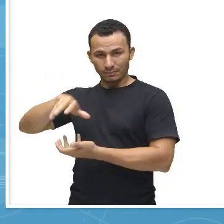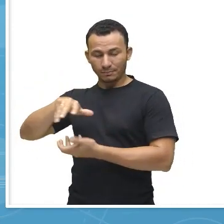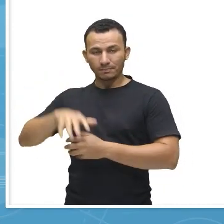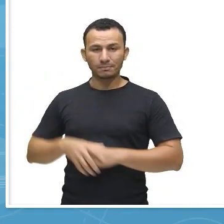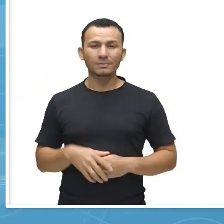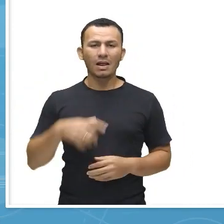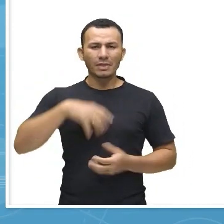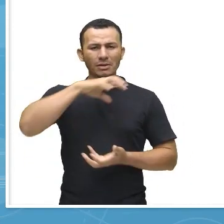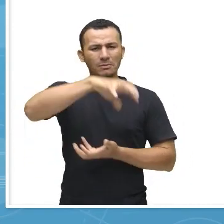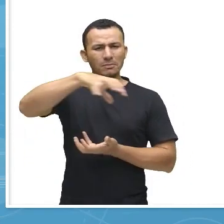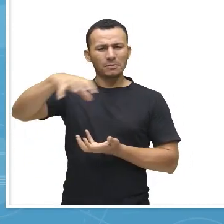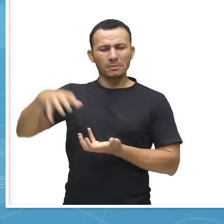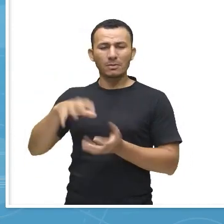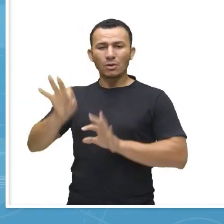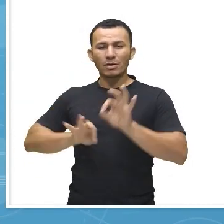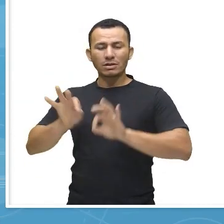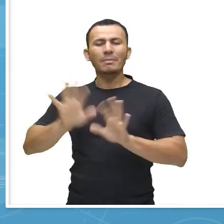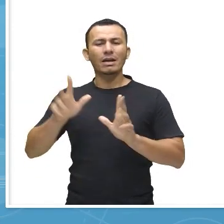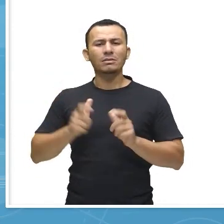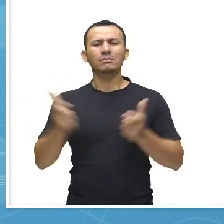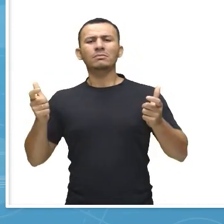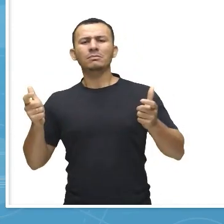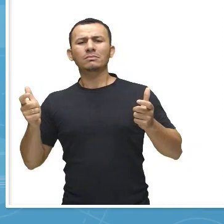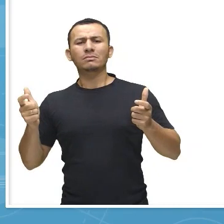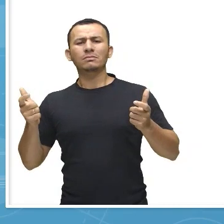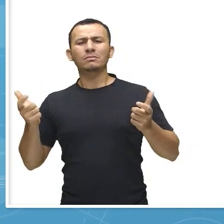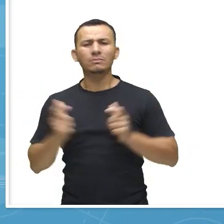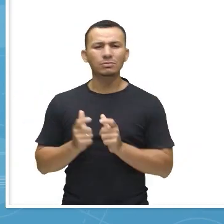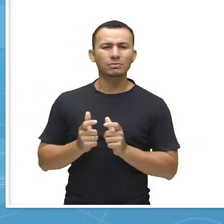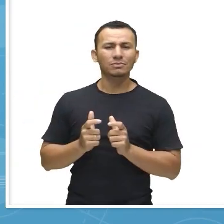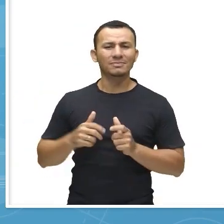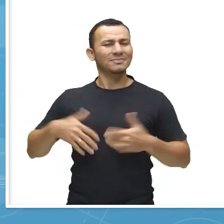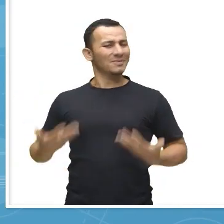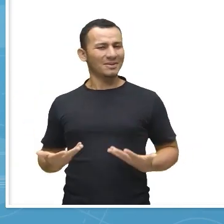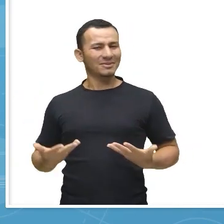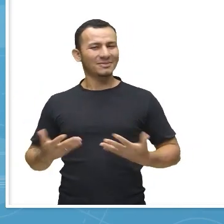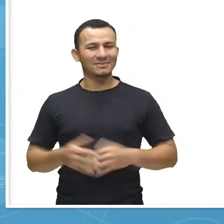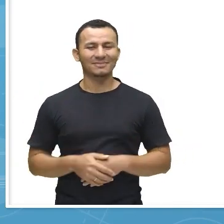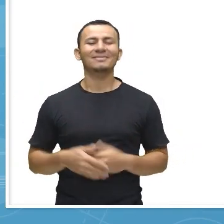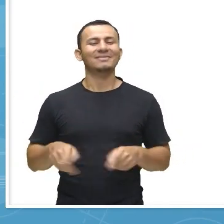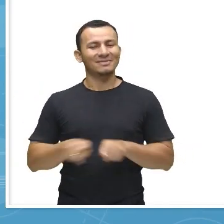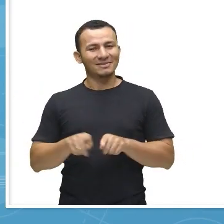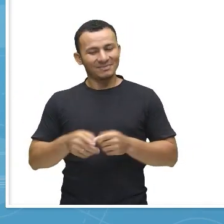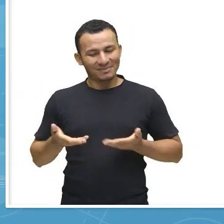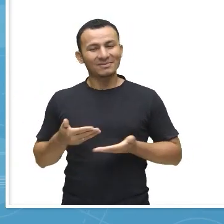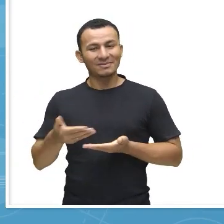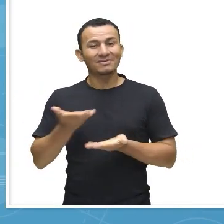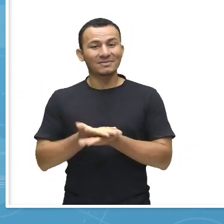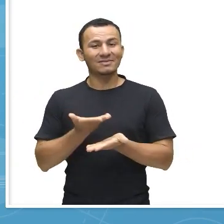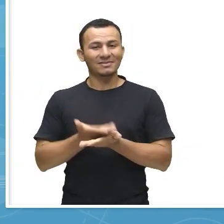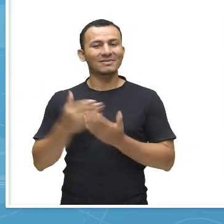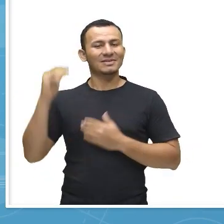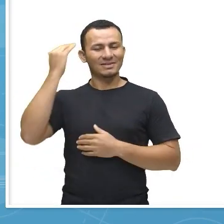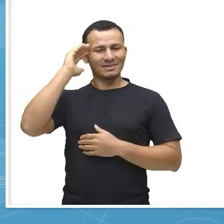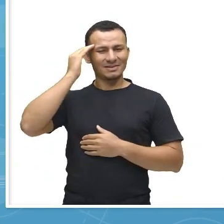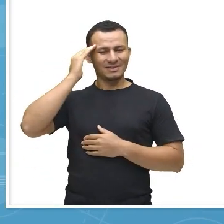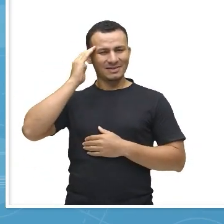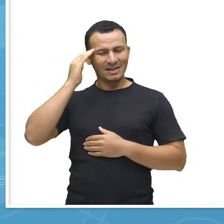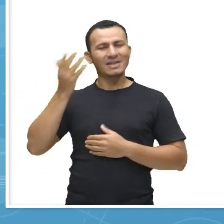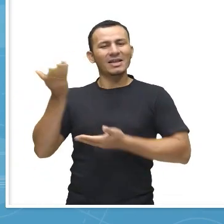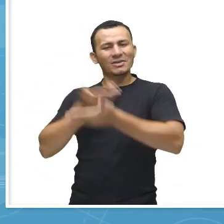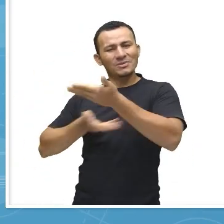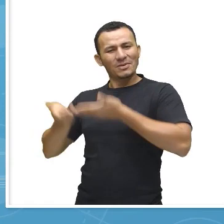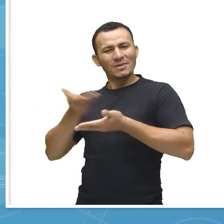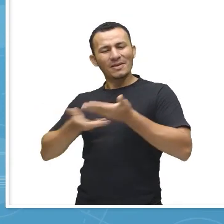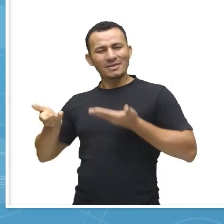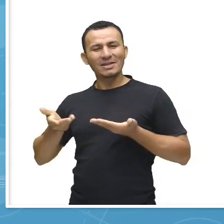divididinho, bonitinho. Quem é o maior? Quem é o menor continente? Então, a gente vai ter que entender essa relação